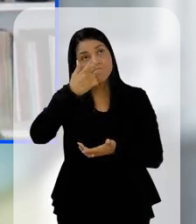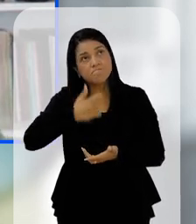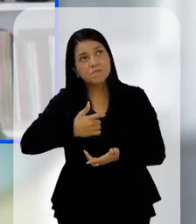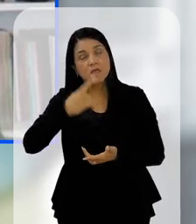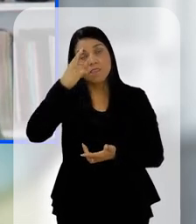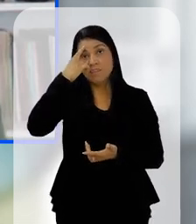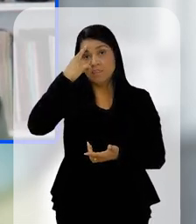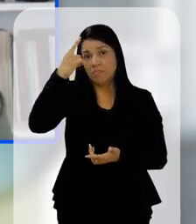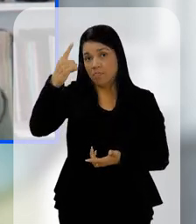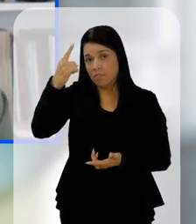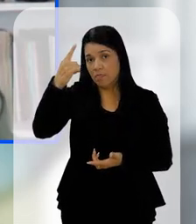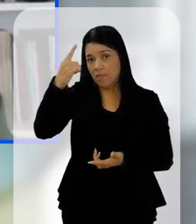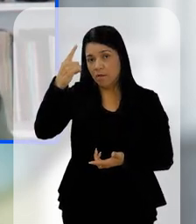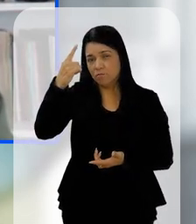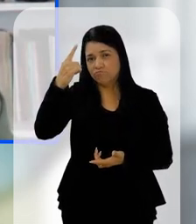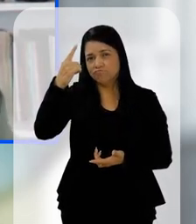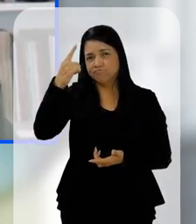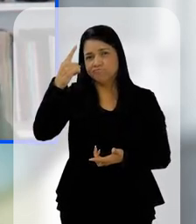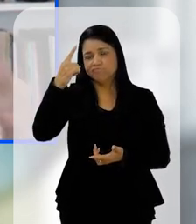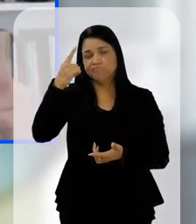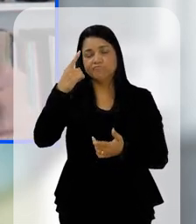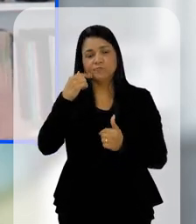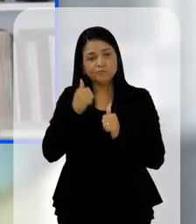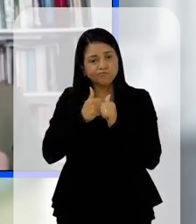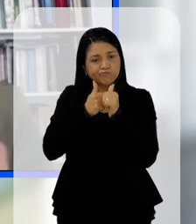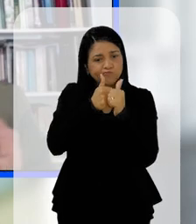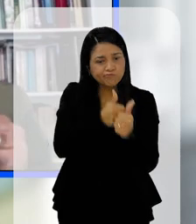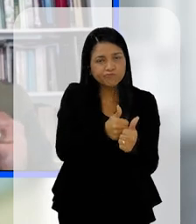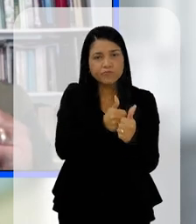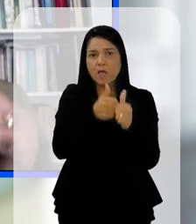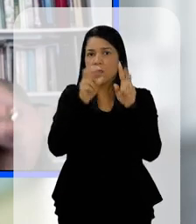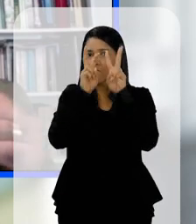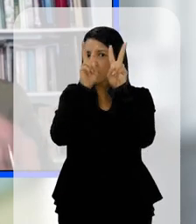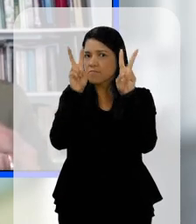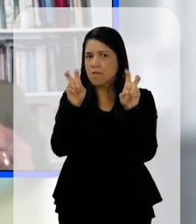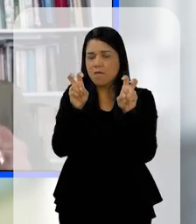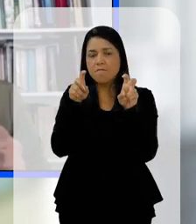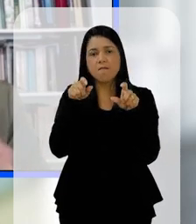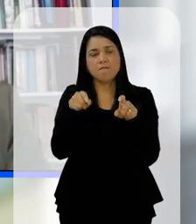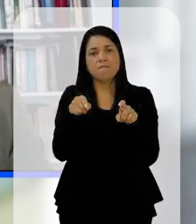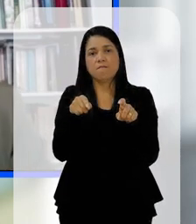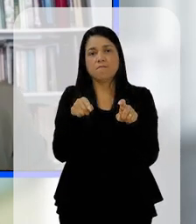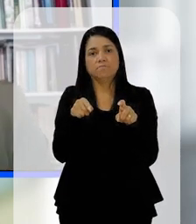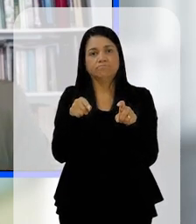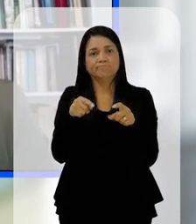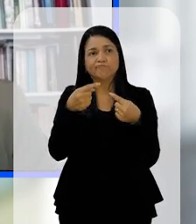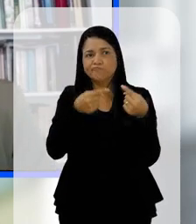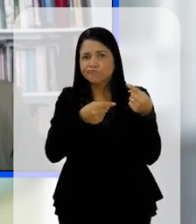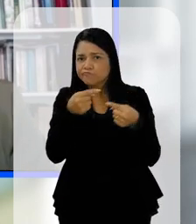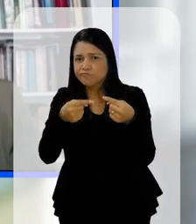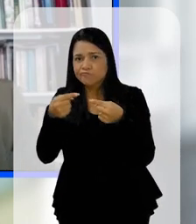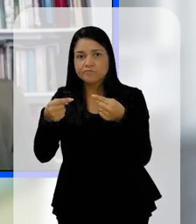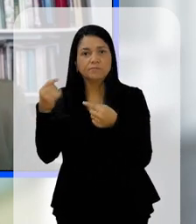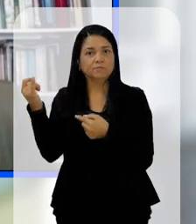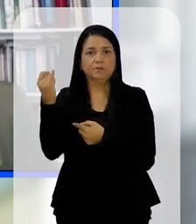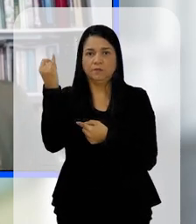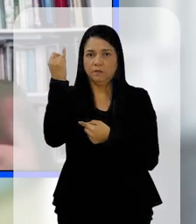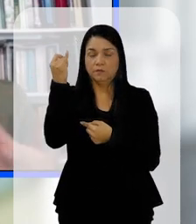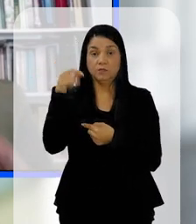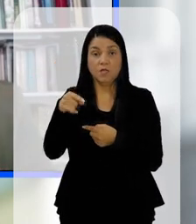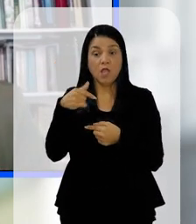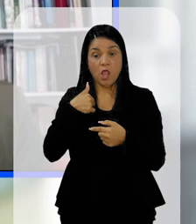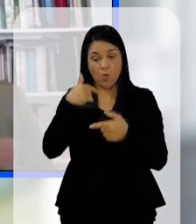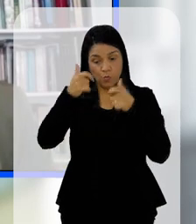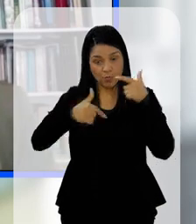minha ideia de assistir esse assunto ou de ficar em cima desse tema é porque, como